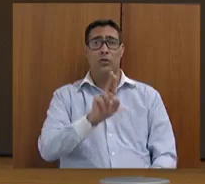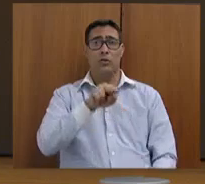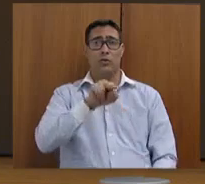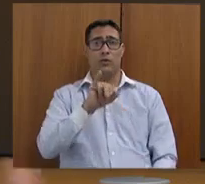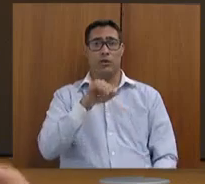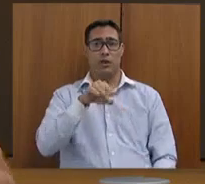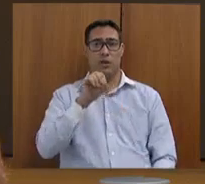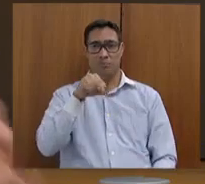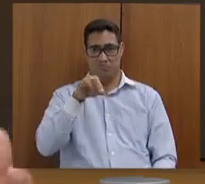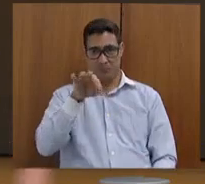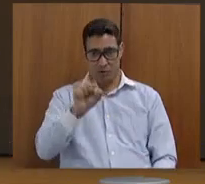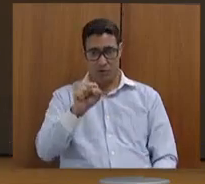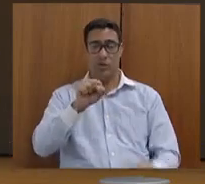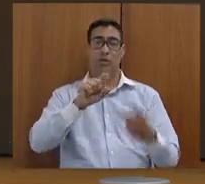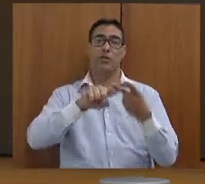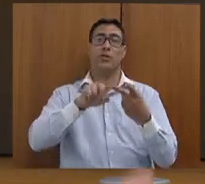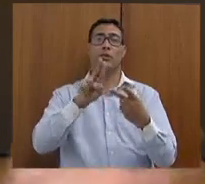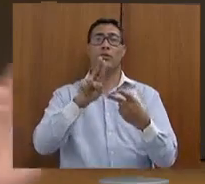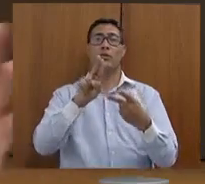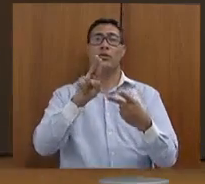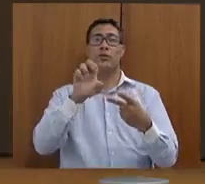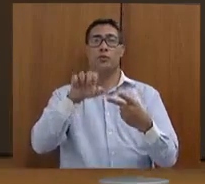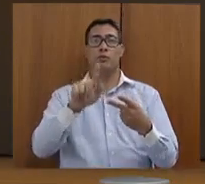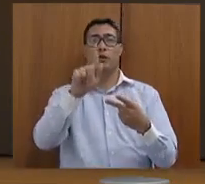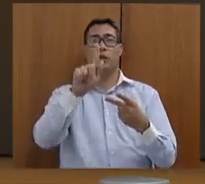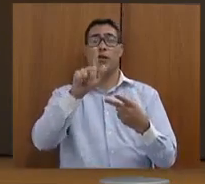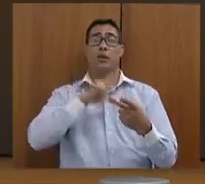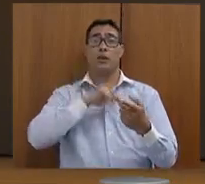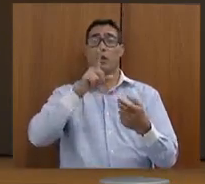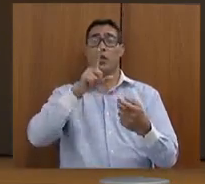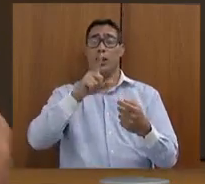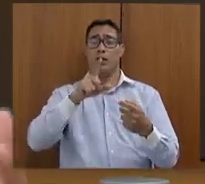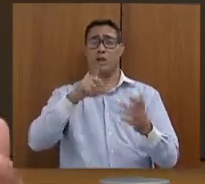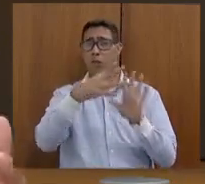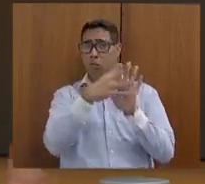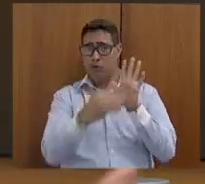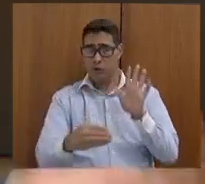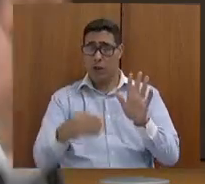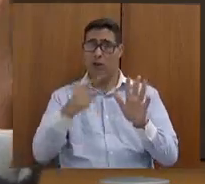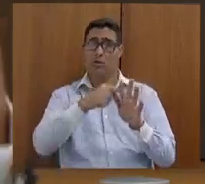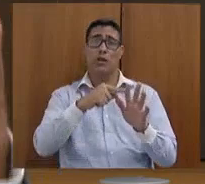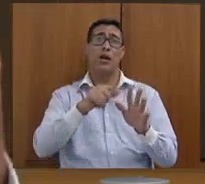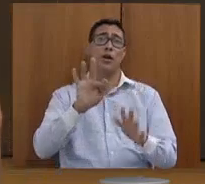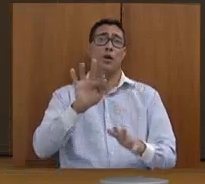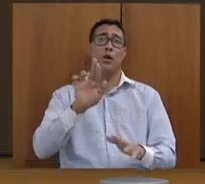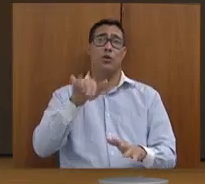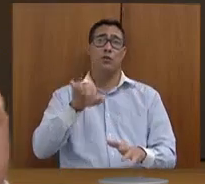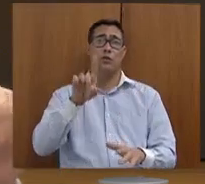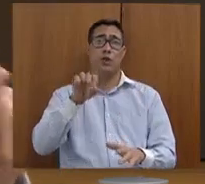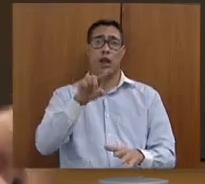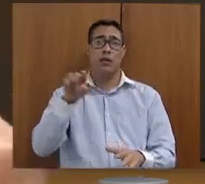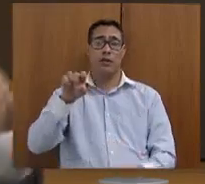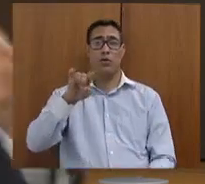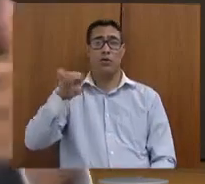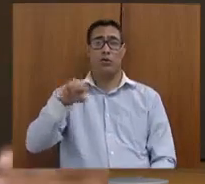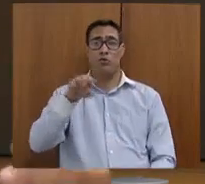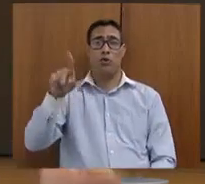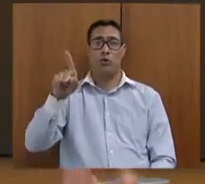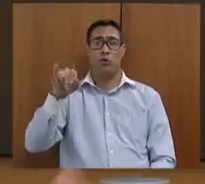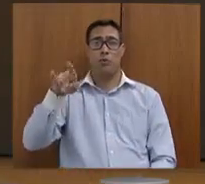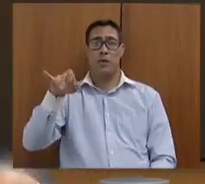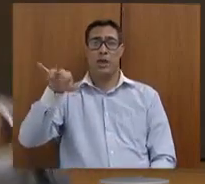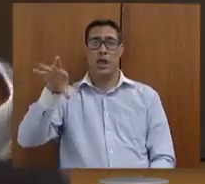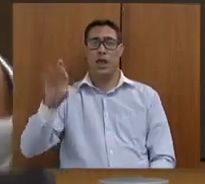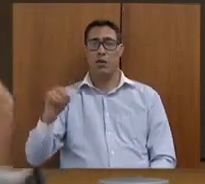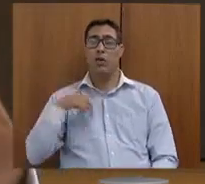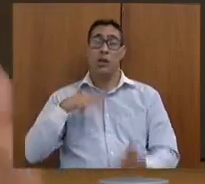pela weng dessas áreas no modelo da Fundação João Pinheiro em que aquelas pessoas que passaram no vestibular